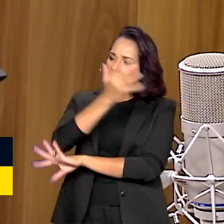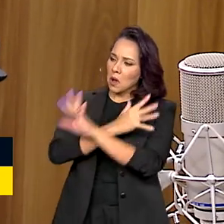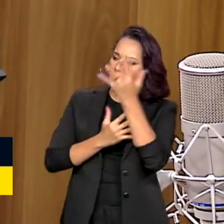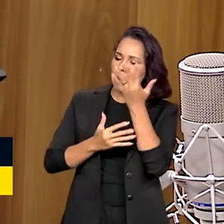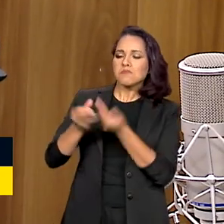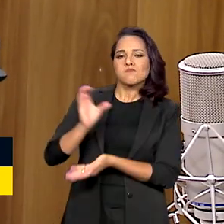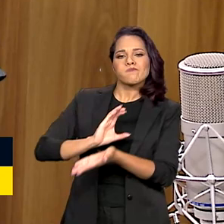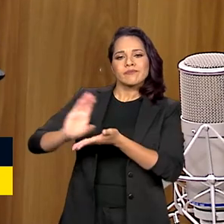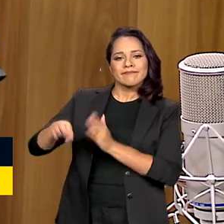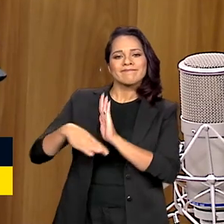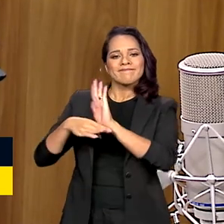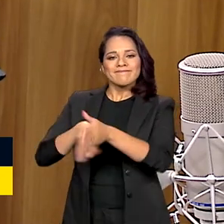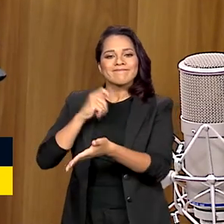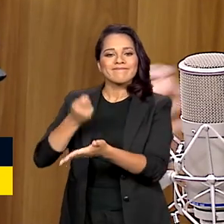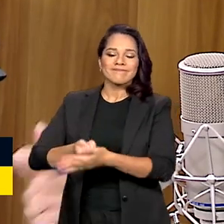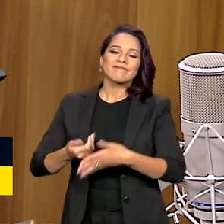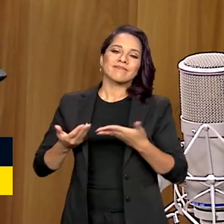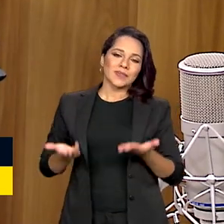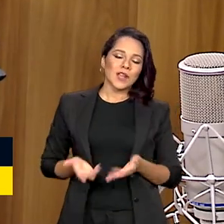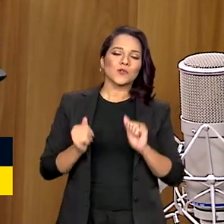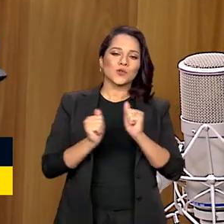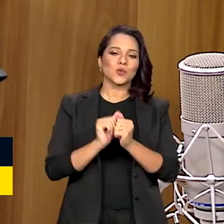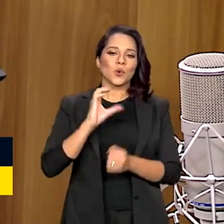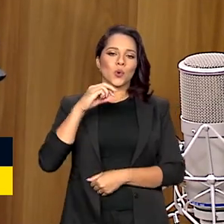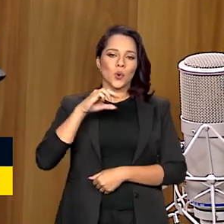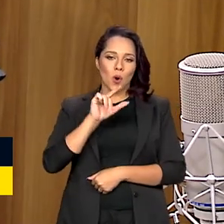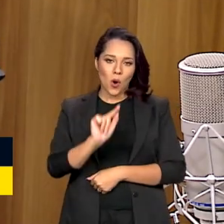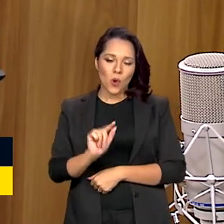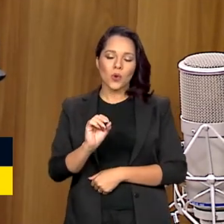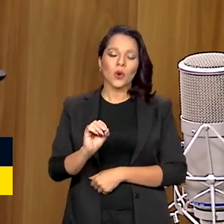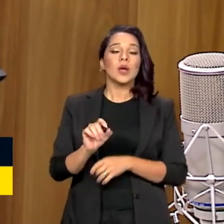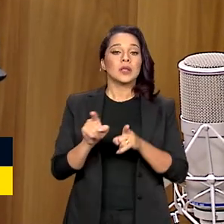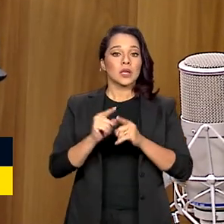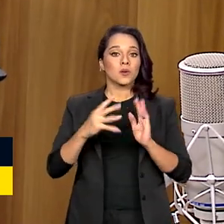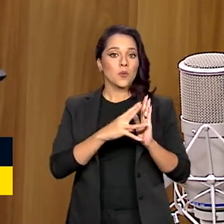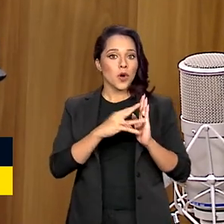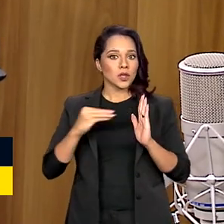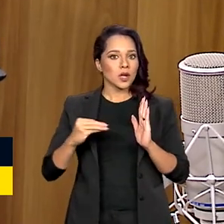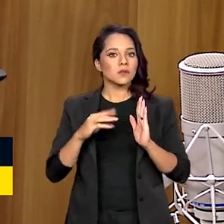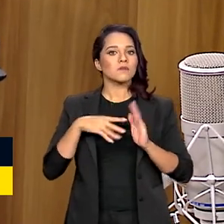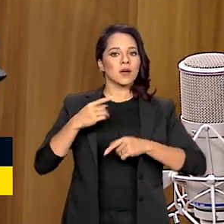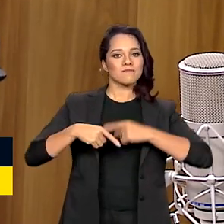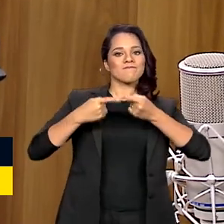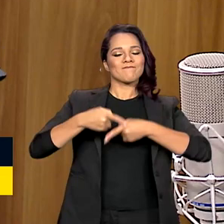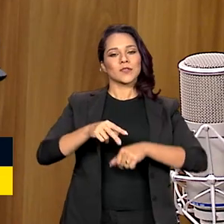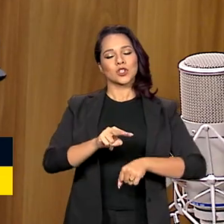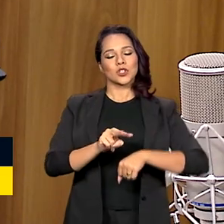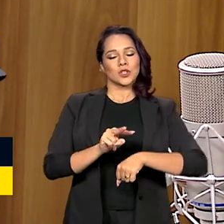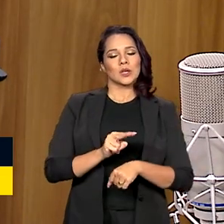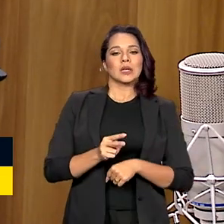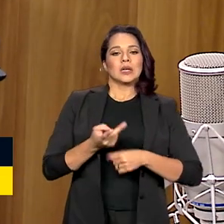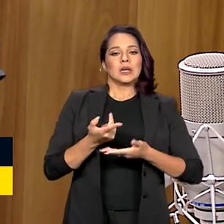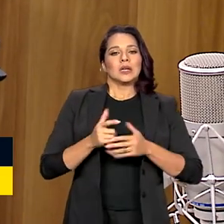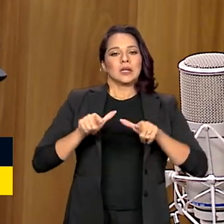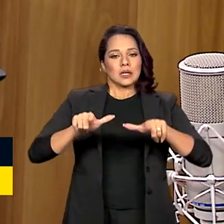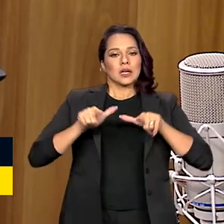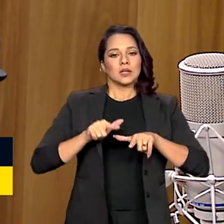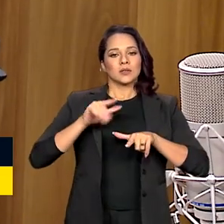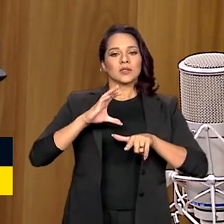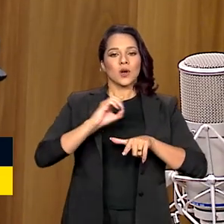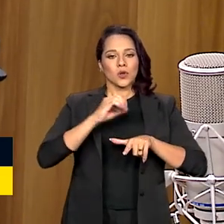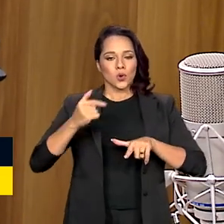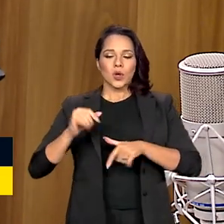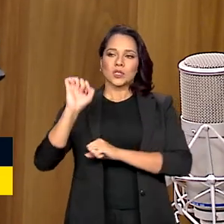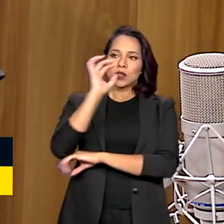florestas. Então é isso que nós estamos fazendo, junto com o Congo, trazendo aí padrões para geração de crédito de carbono de floresta